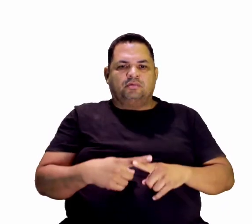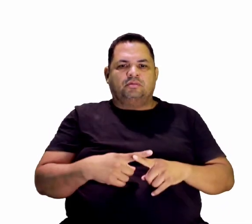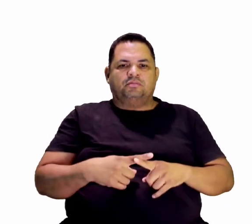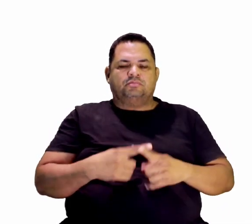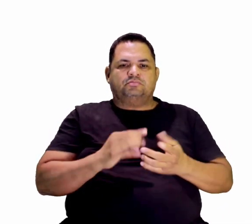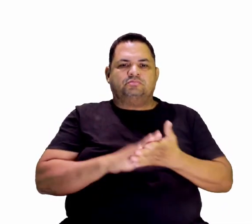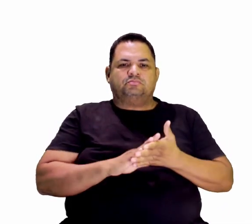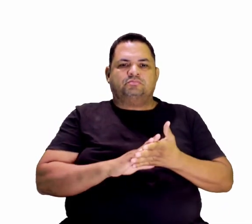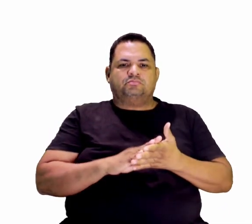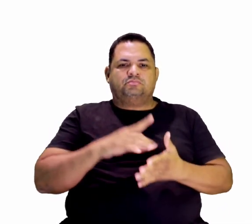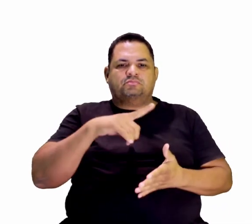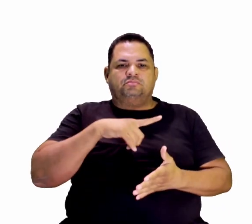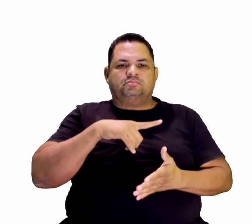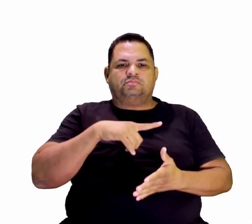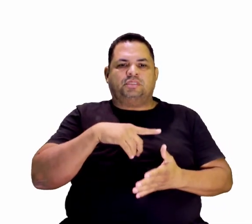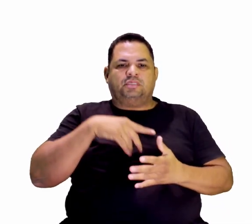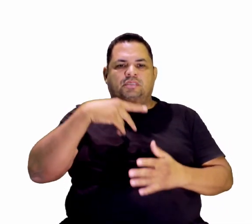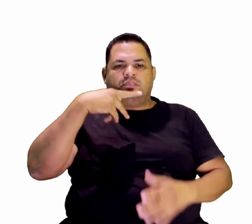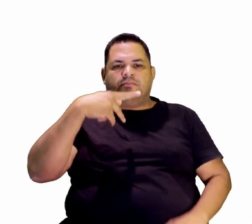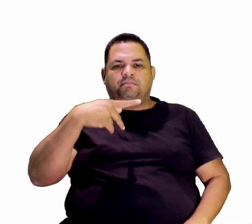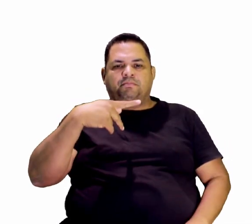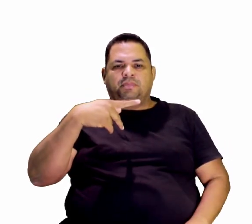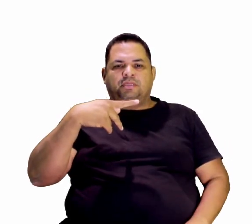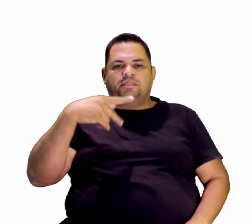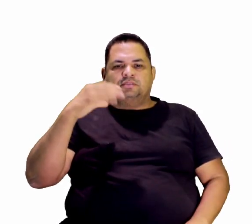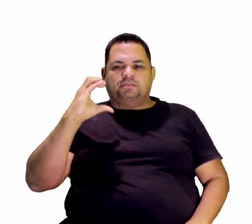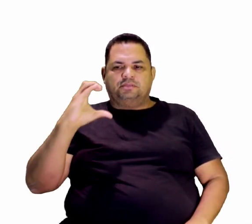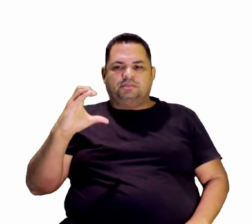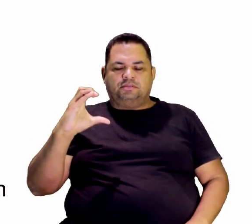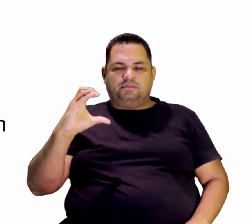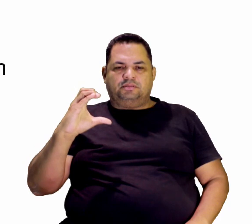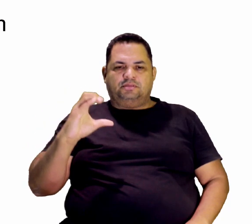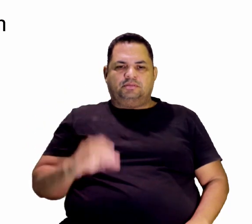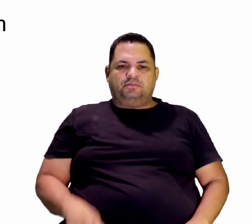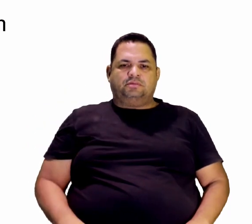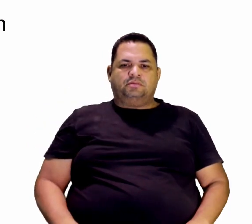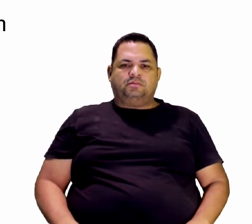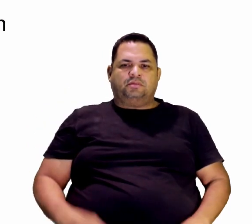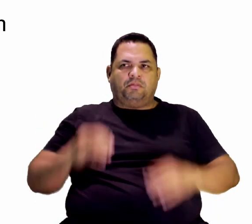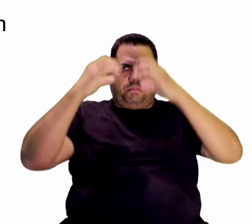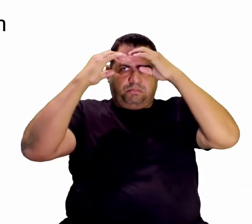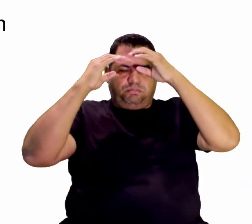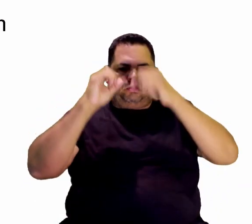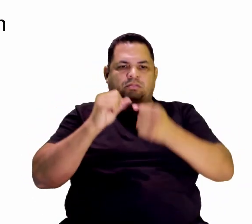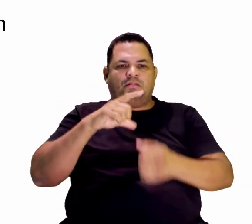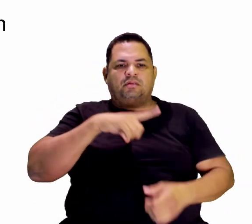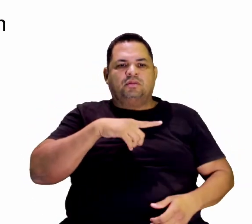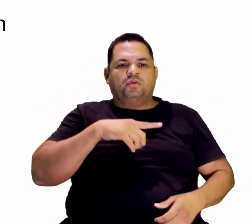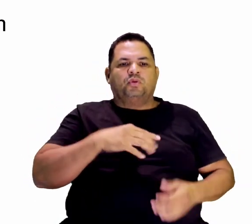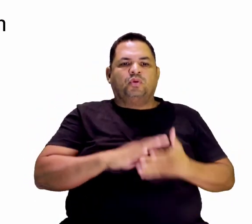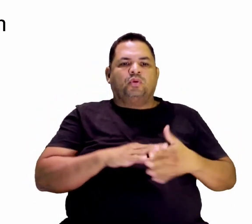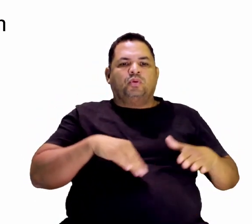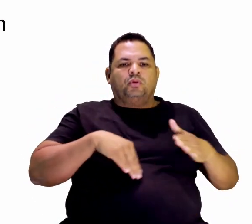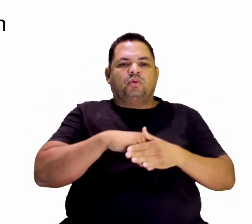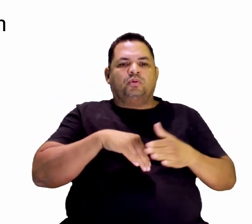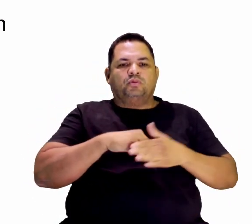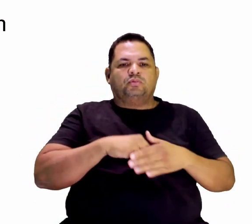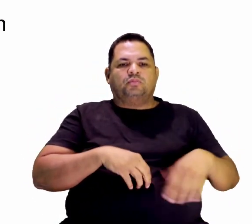para atravessar a linha central para o campo adversário também. E ainda para